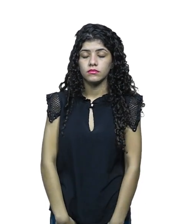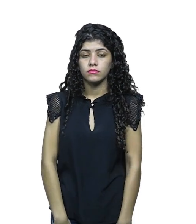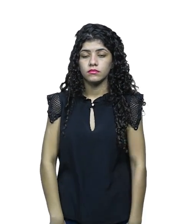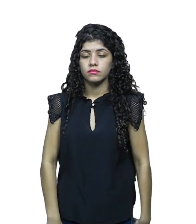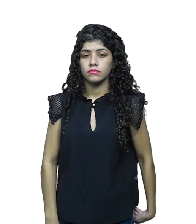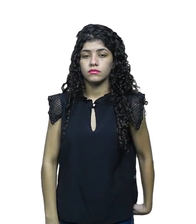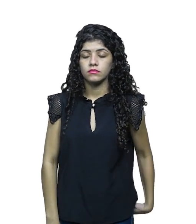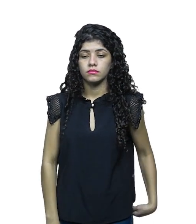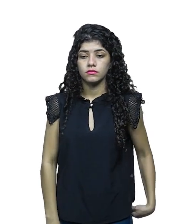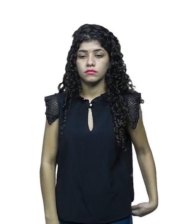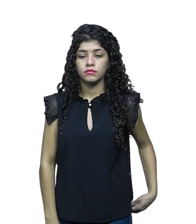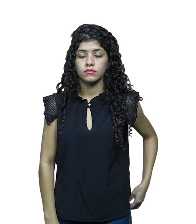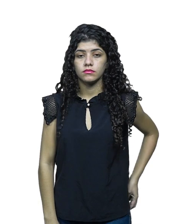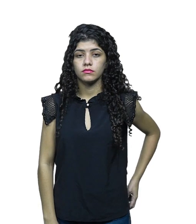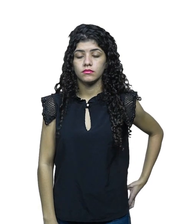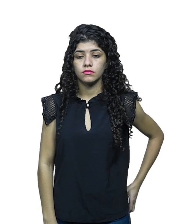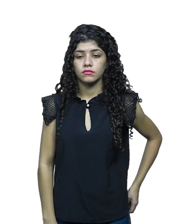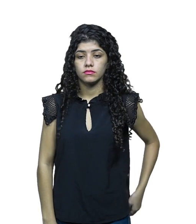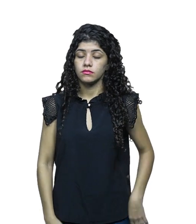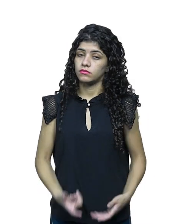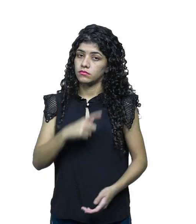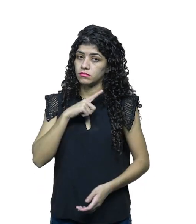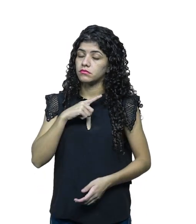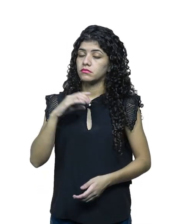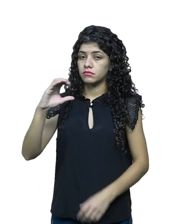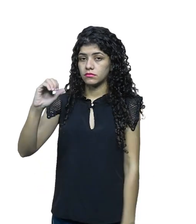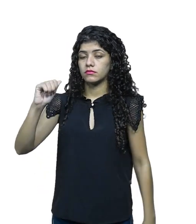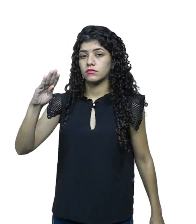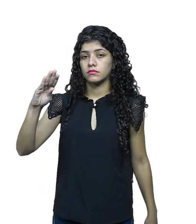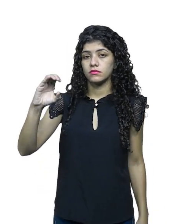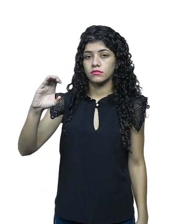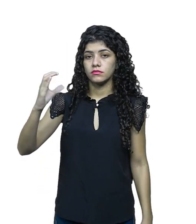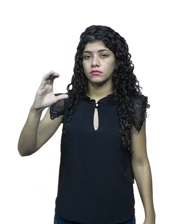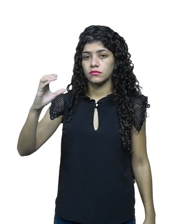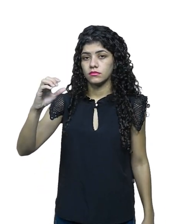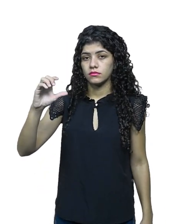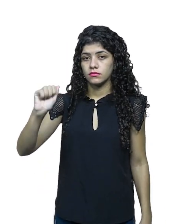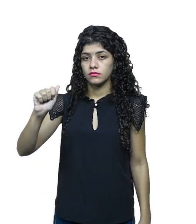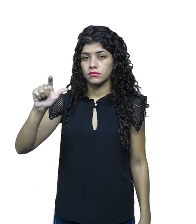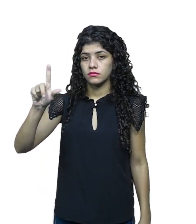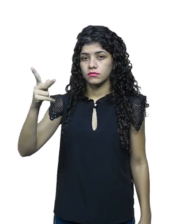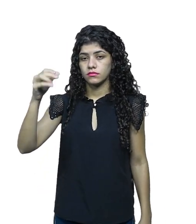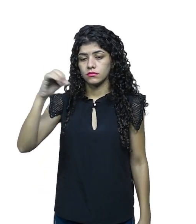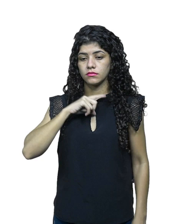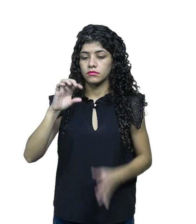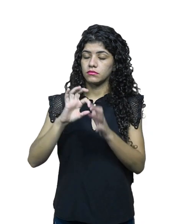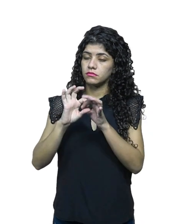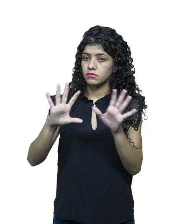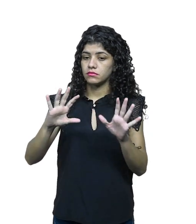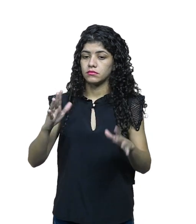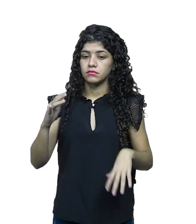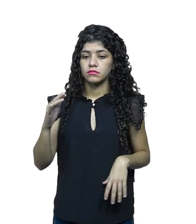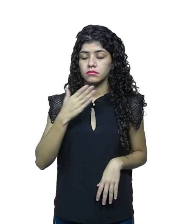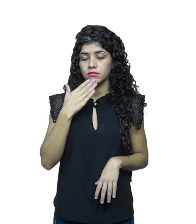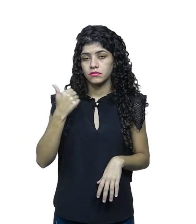curta-metragem um pouco ficcional, um pouco experimental também, onde tem um cabeçalho bem